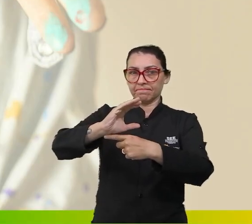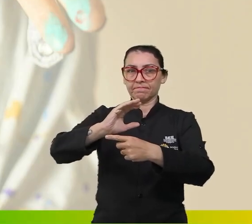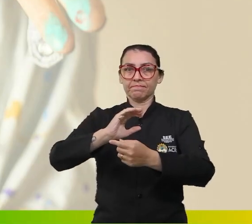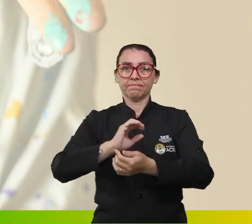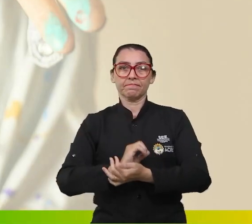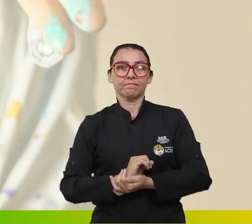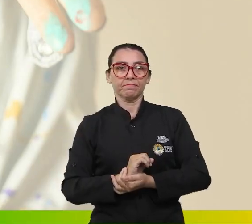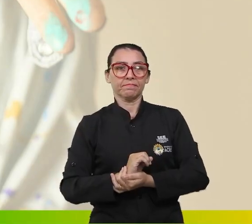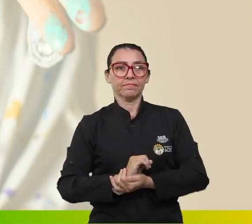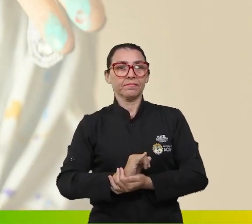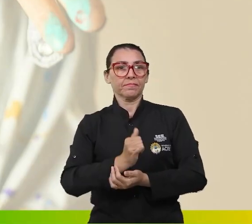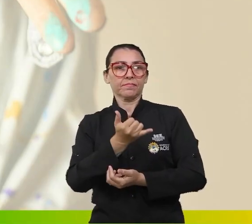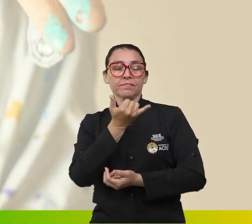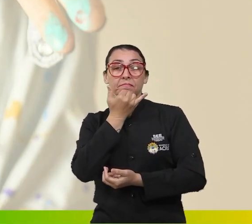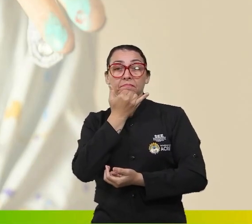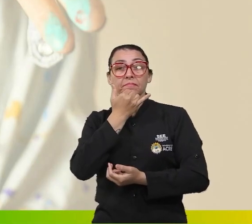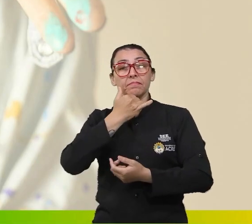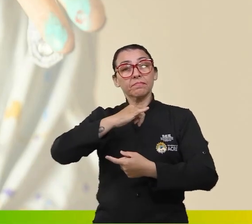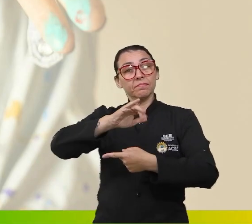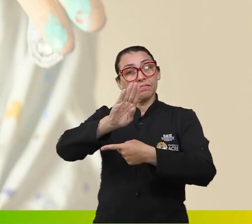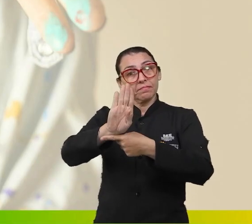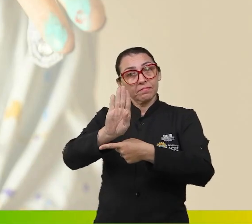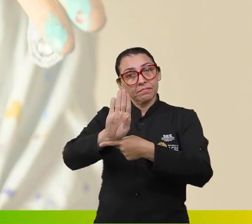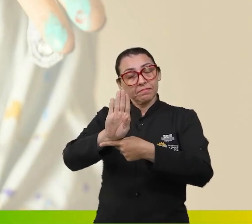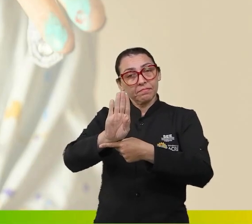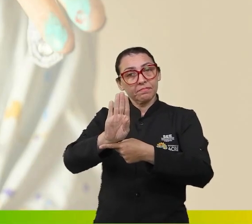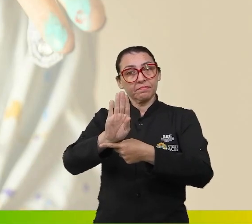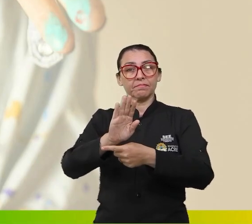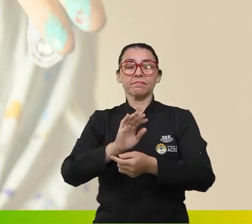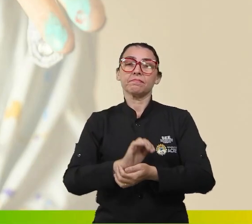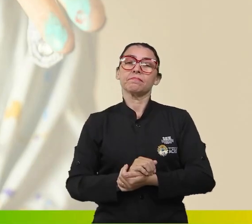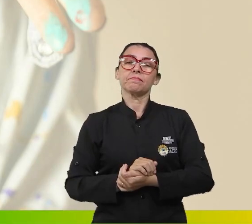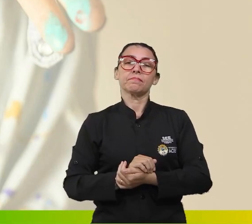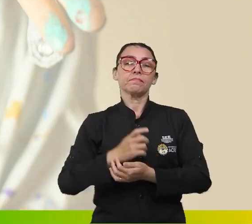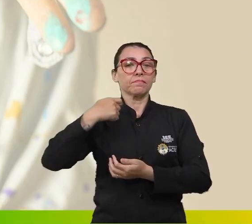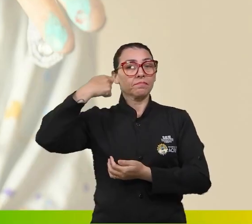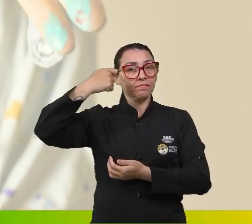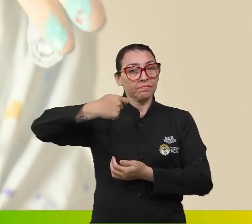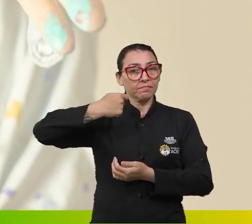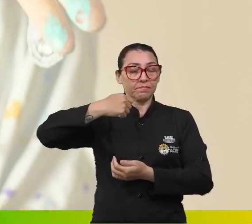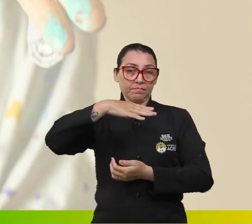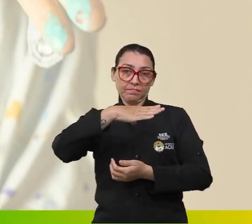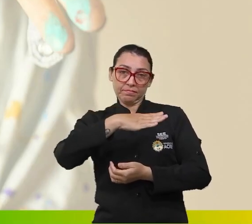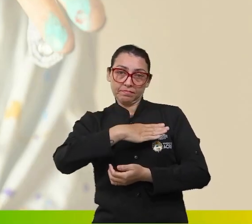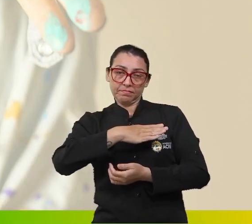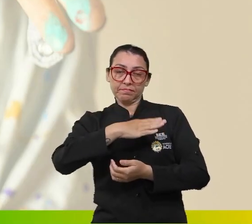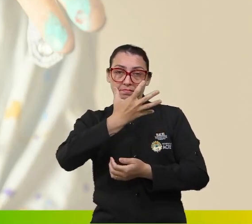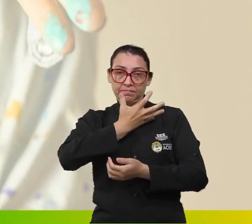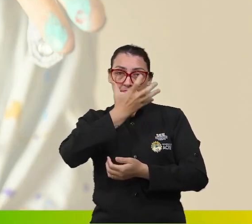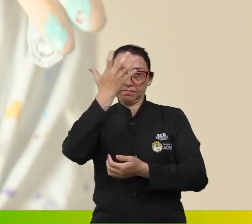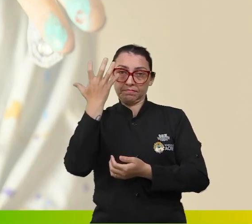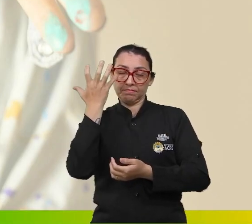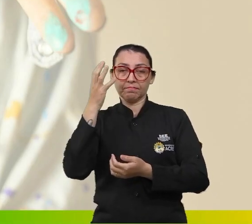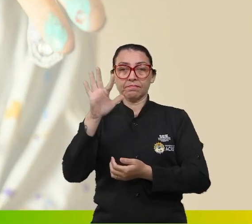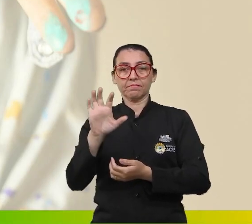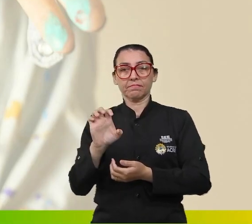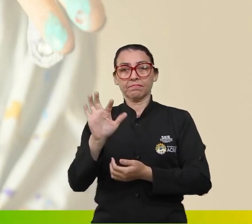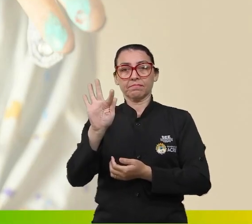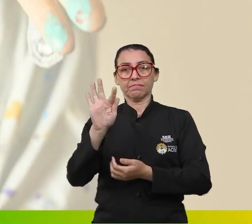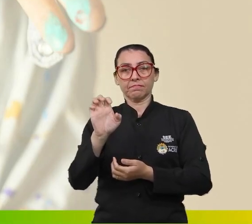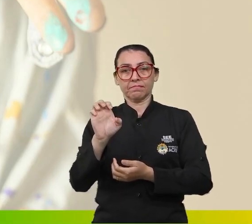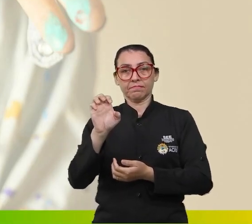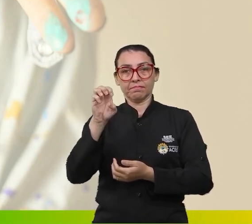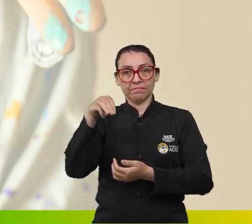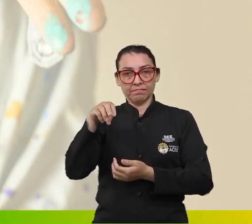de folclore. Então, a gente vai ter aí o nosso gabarito. Letra B, é uma arte urbana de caráter efêmero e